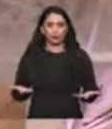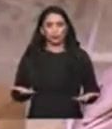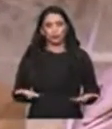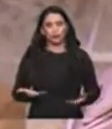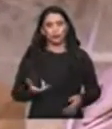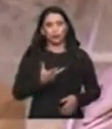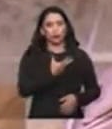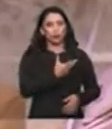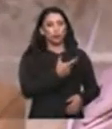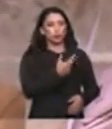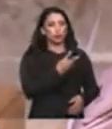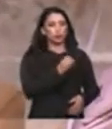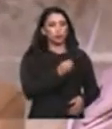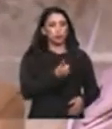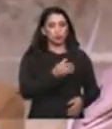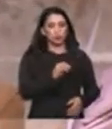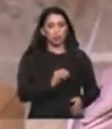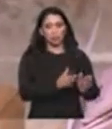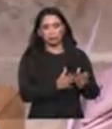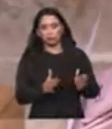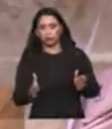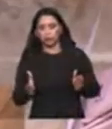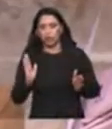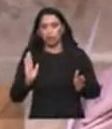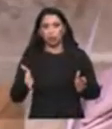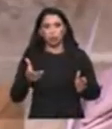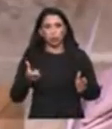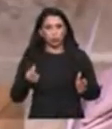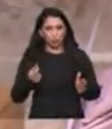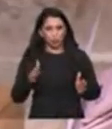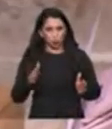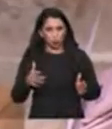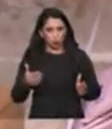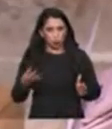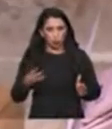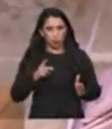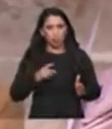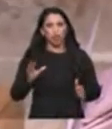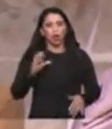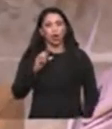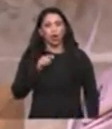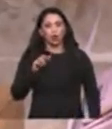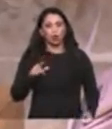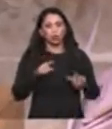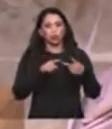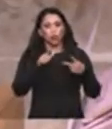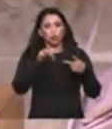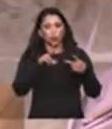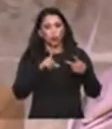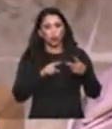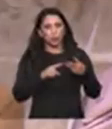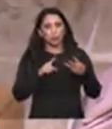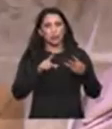Entre 2010 e 2014, o então senador Fernando Collor, em concurso de agentes com Bergamaschi e Luiz